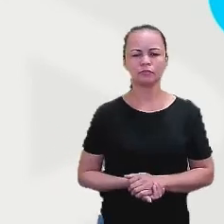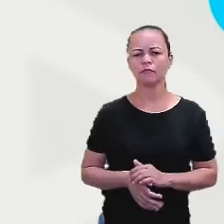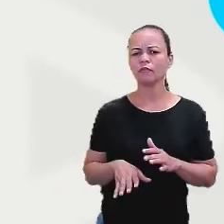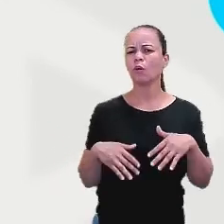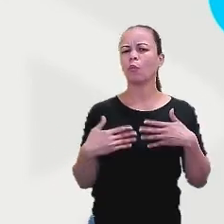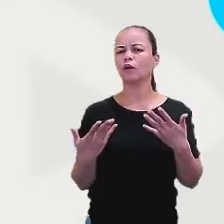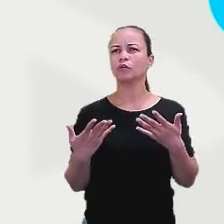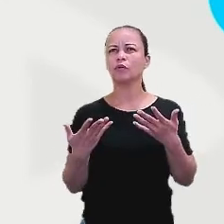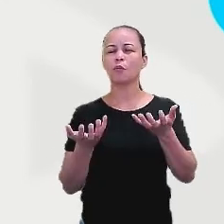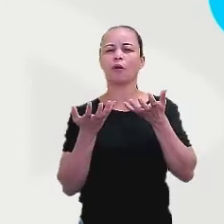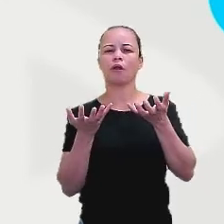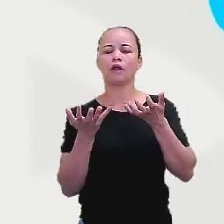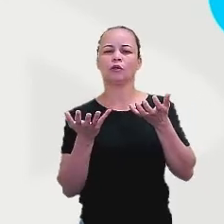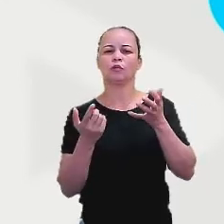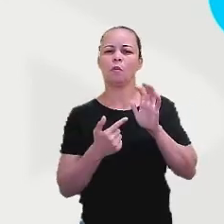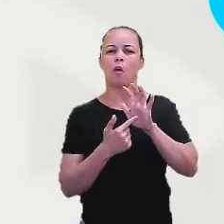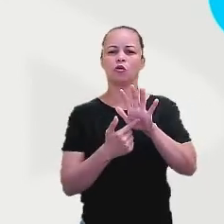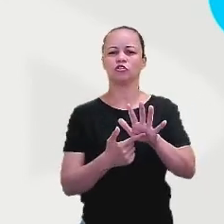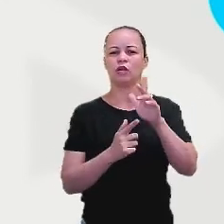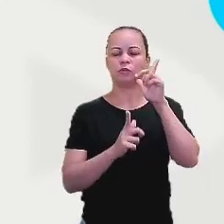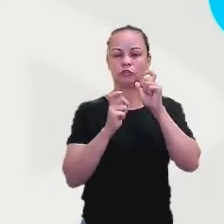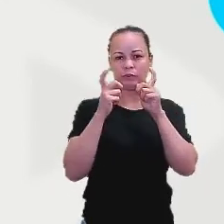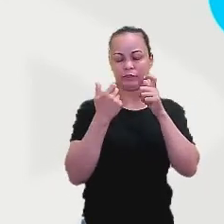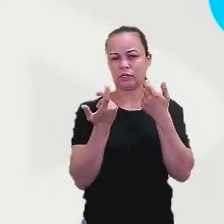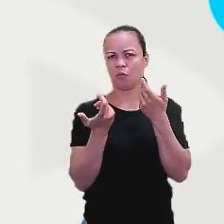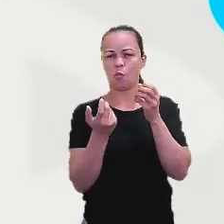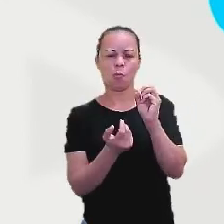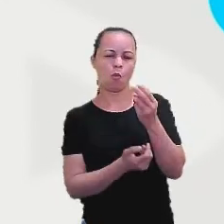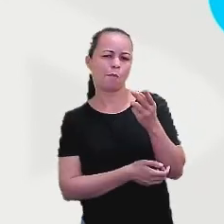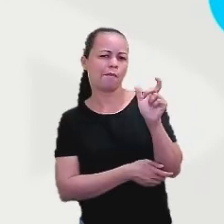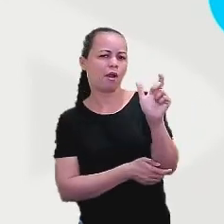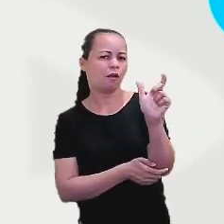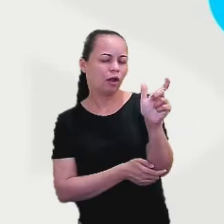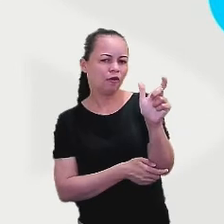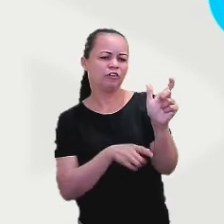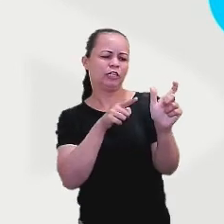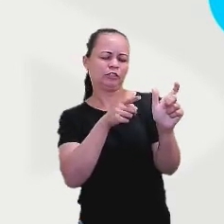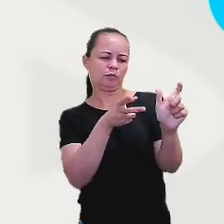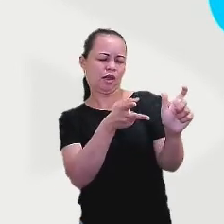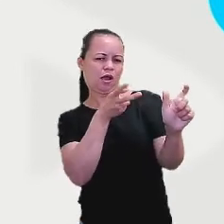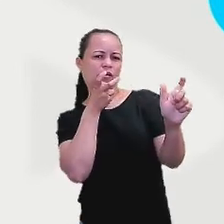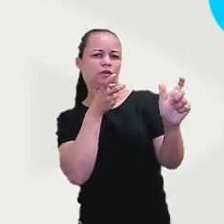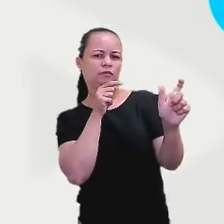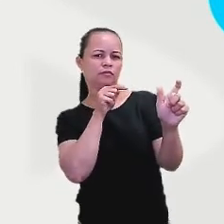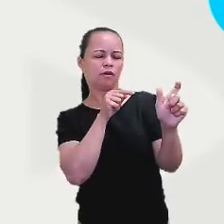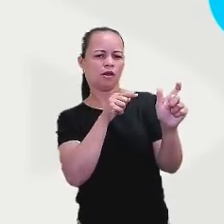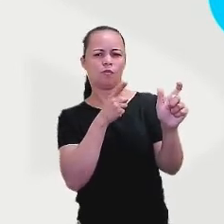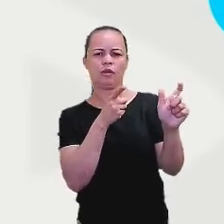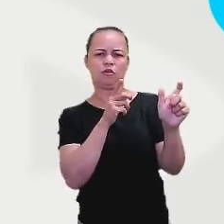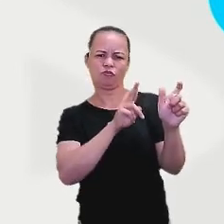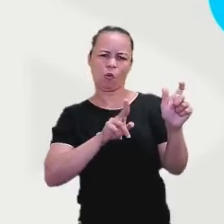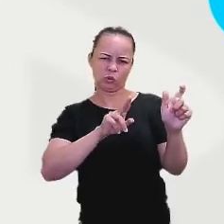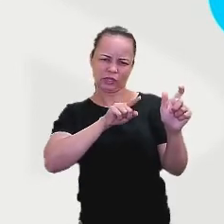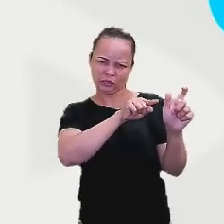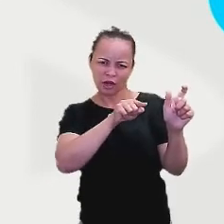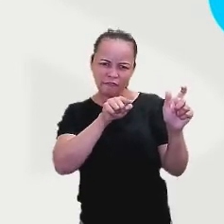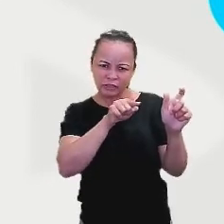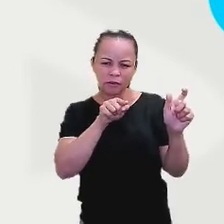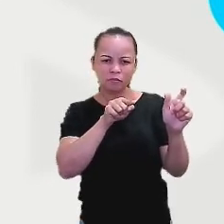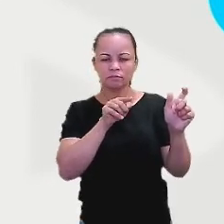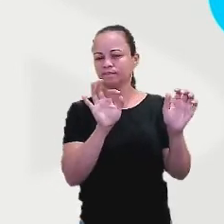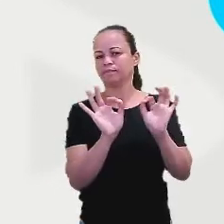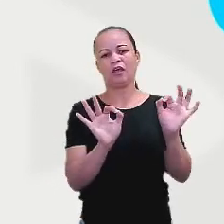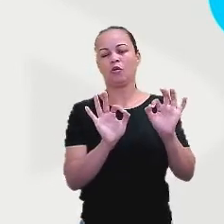uma expressão, né, uma palavra ali, para que chame mais atenção, eu vou usar o travessão? Não, eu vou usar as